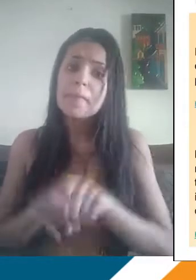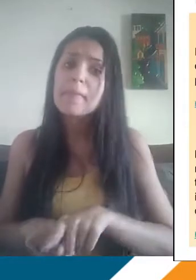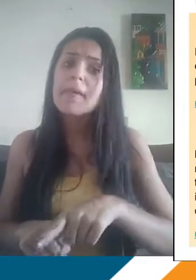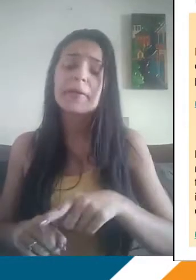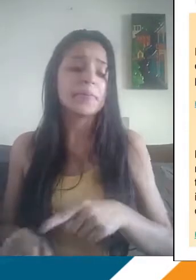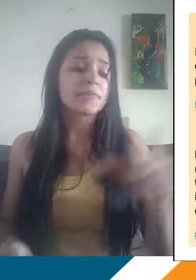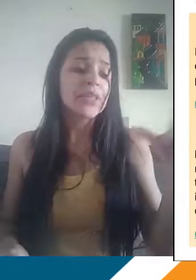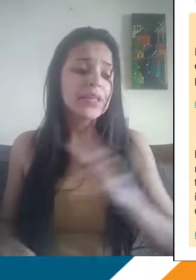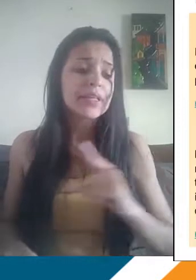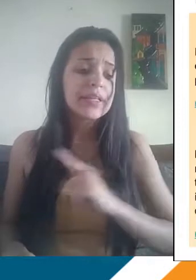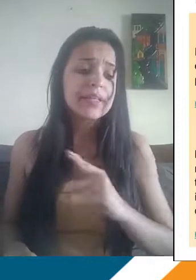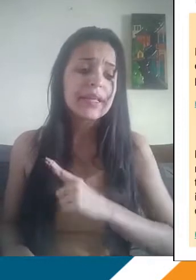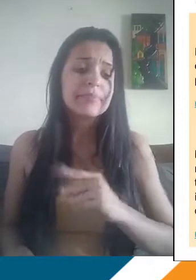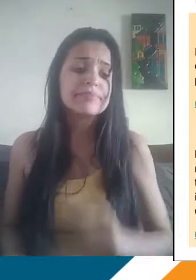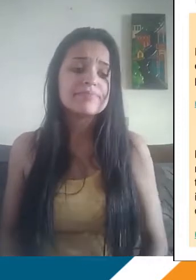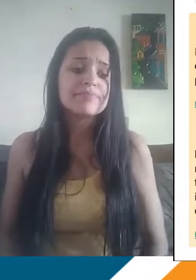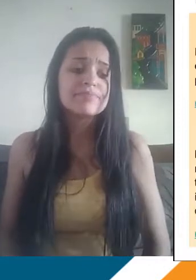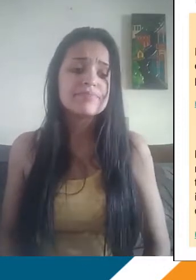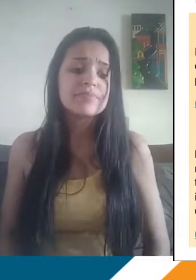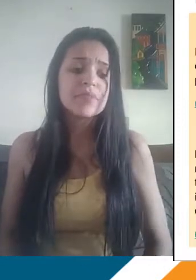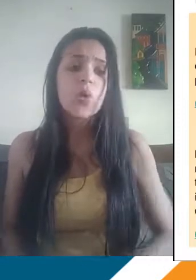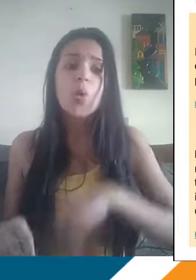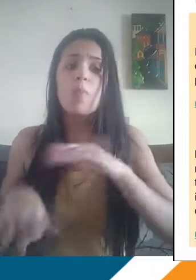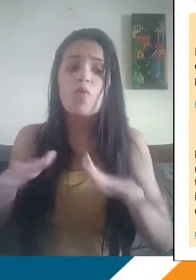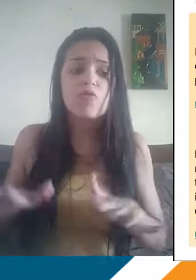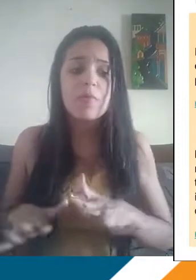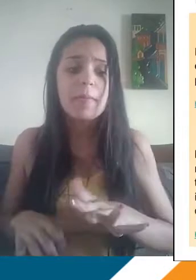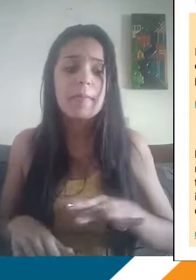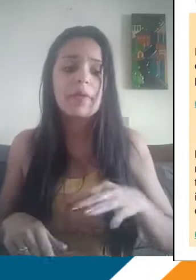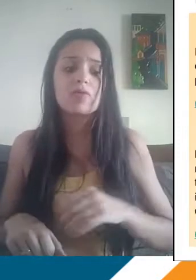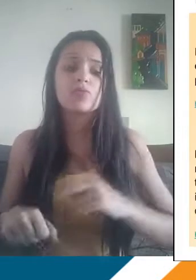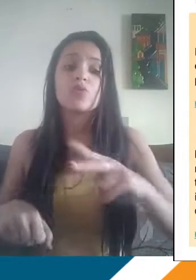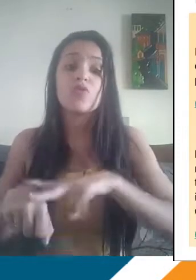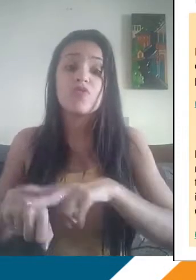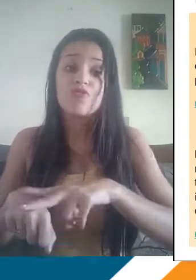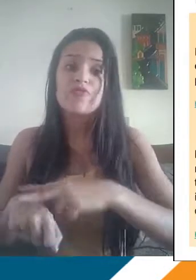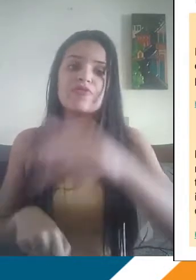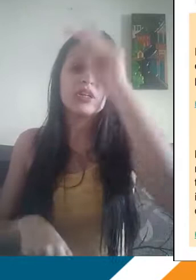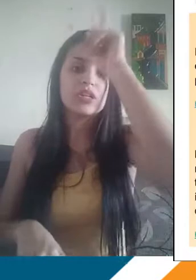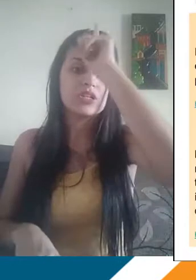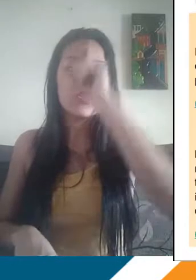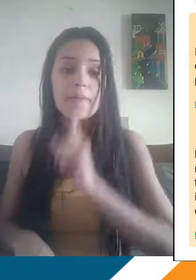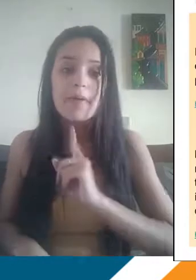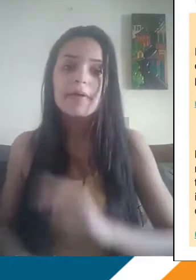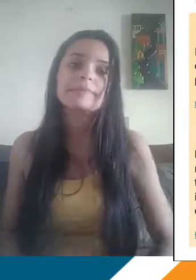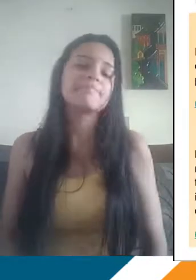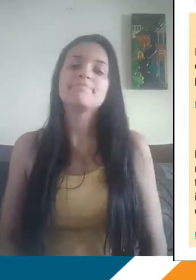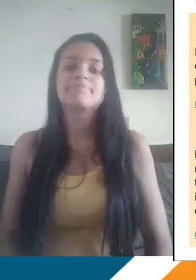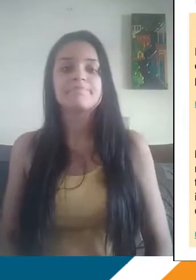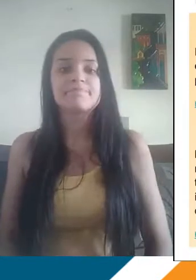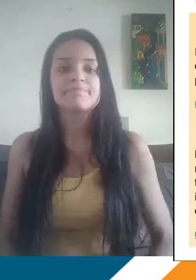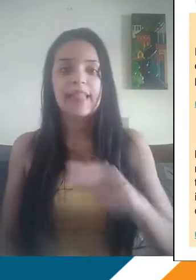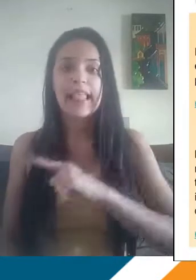Verde Amarelo, que tinha um caráter muito mais ufanista, esse nacionalismo mais idealizado,